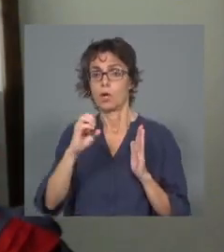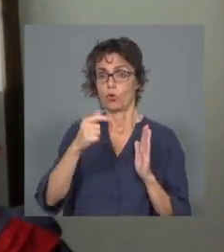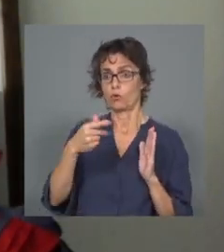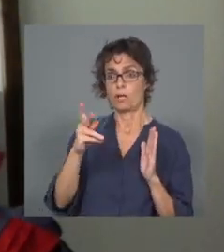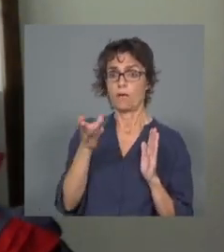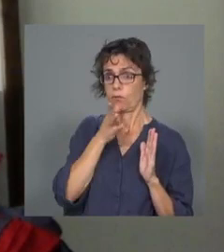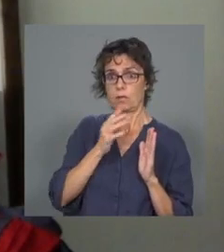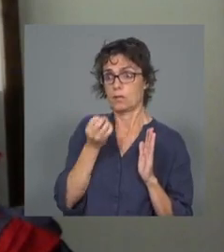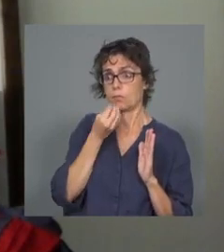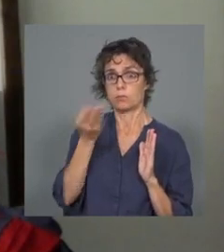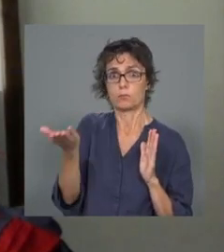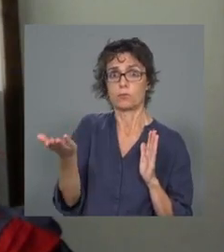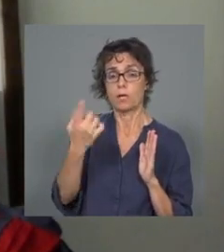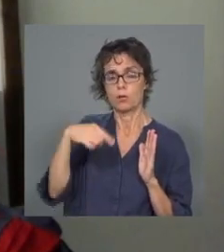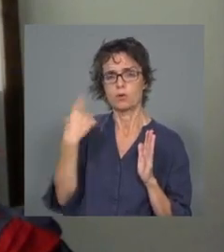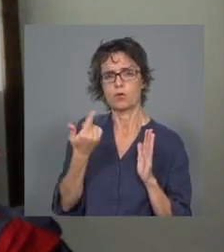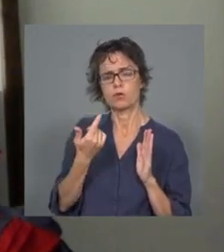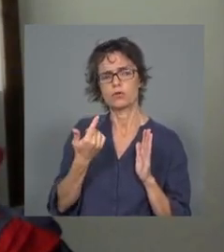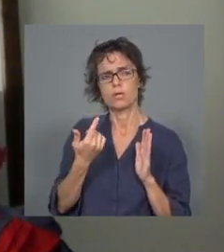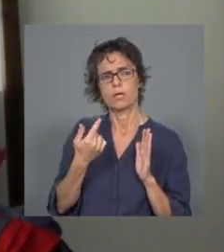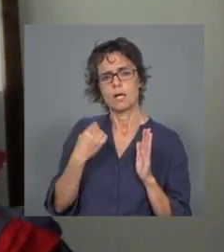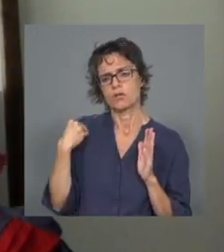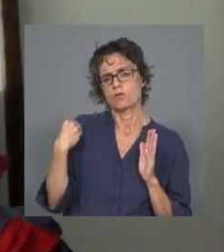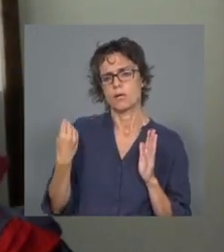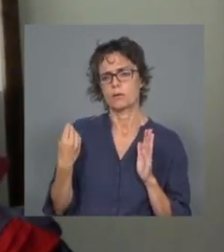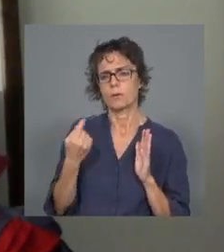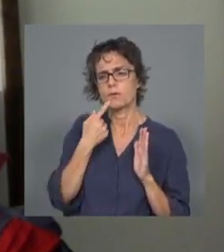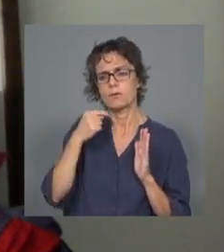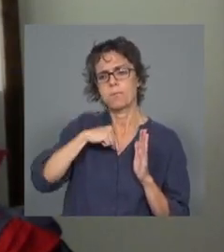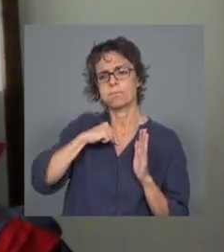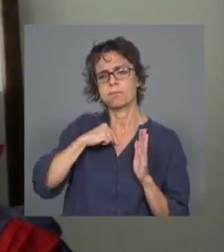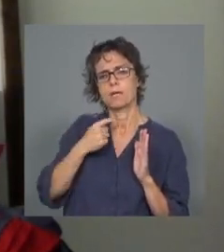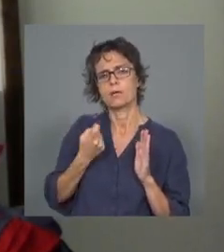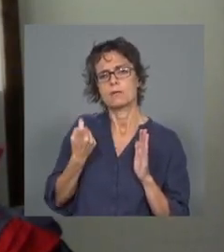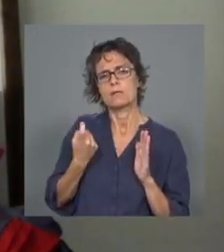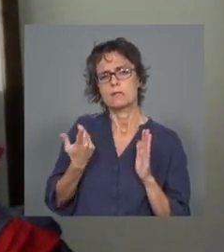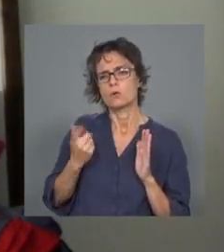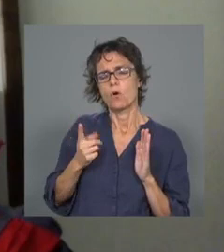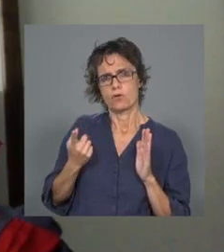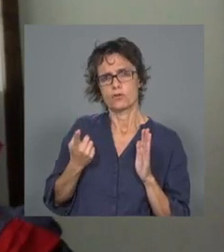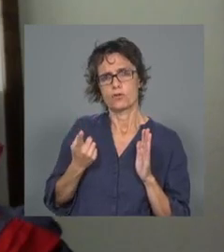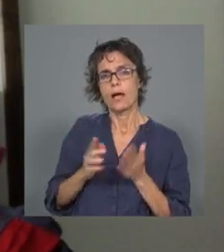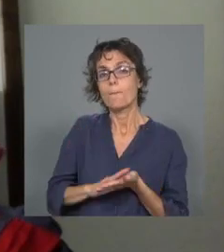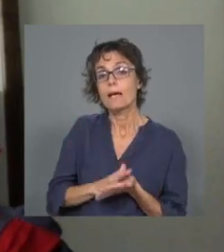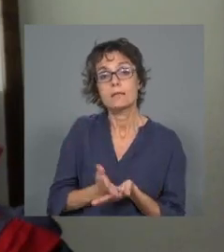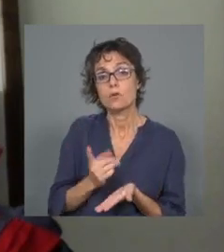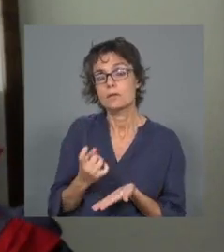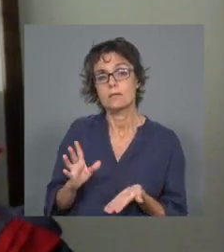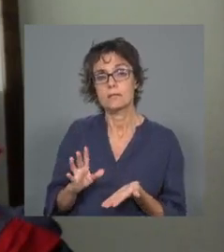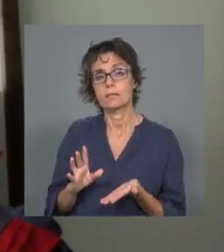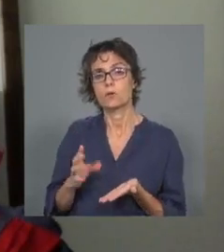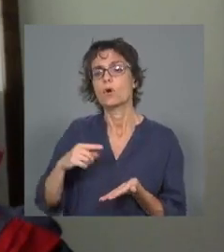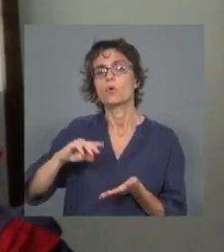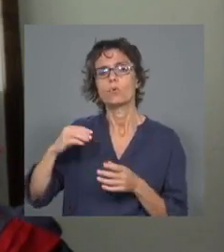nós somos chamados a um exercício de despojamento interior e exterior, e de facto o mundo não comporta este ritmo nem